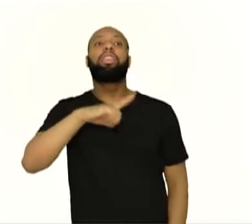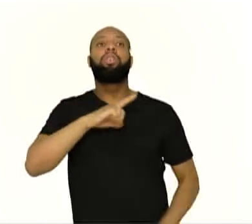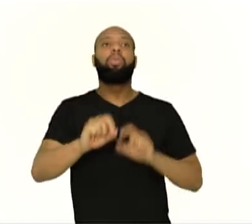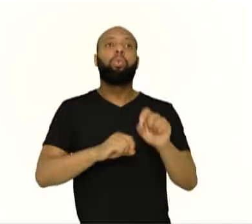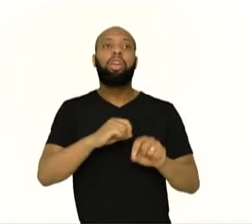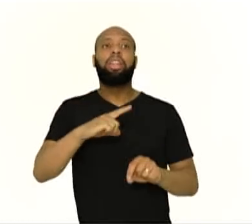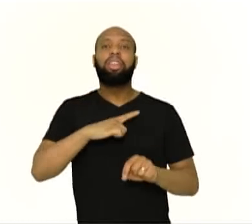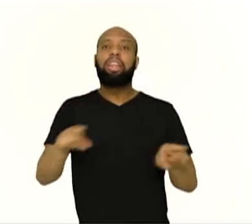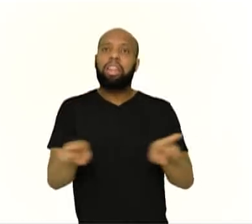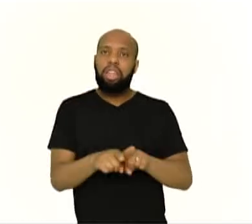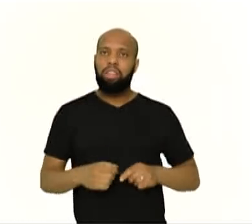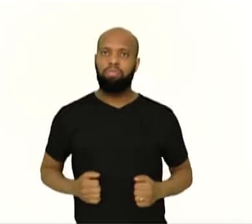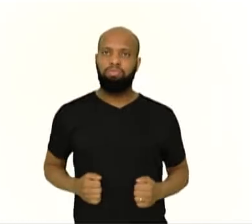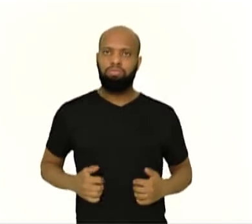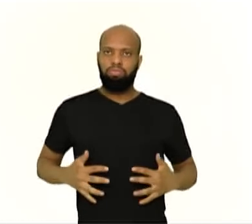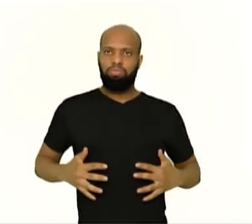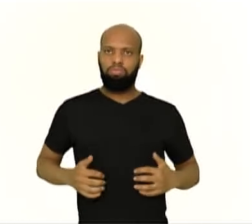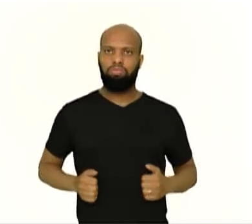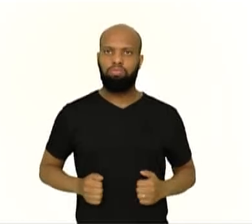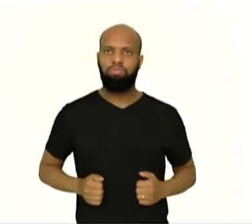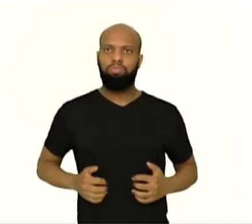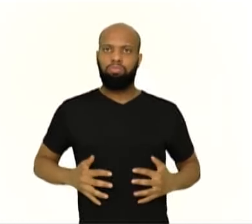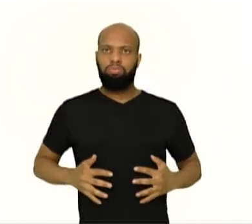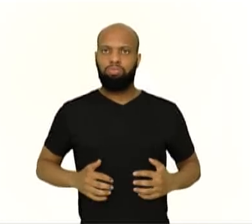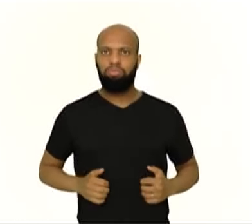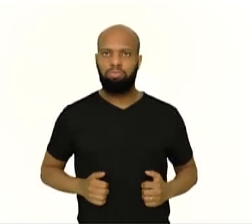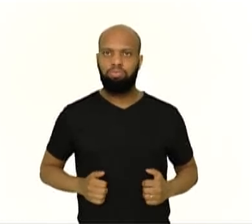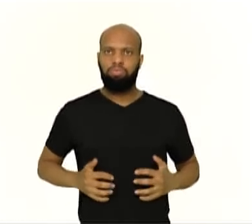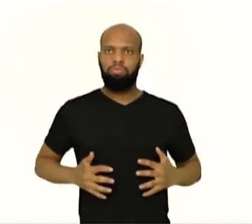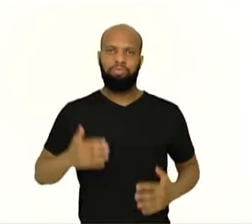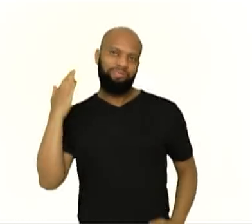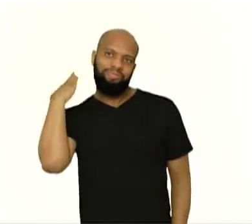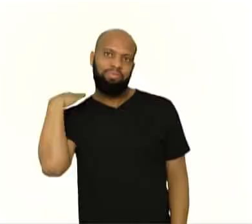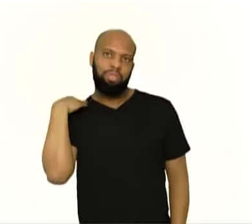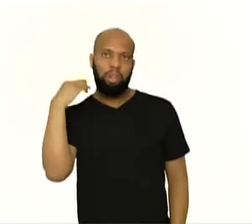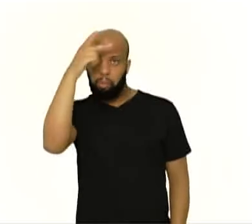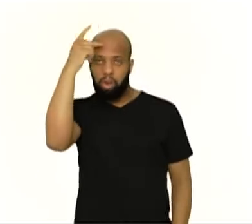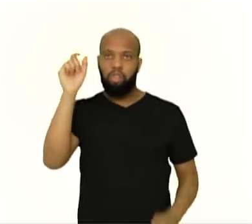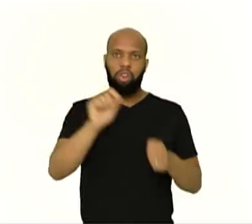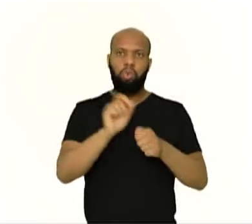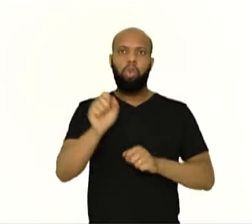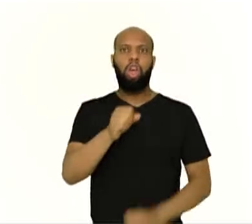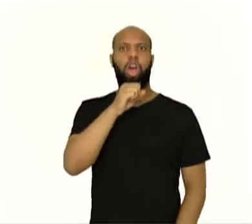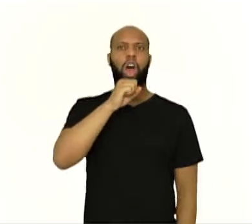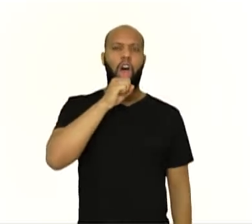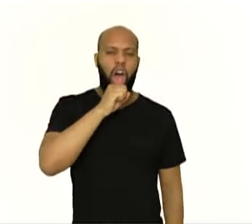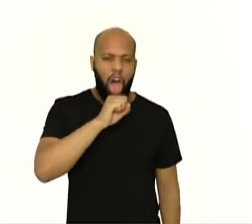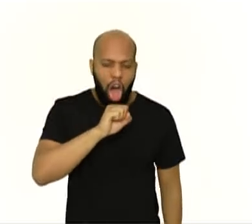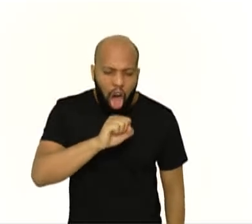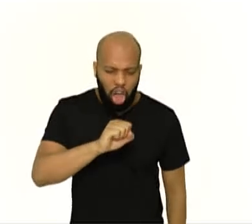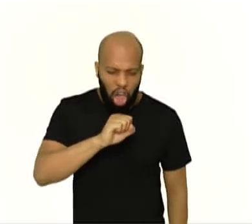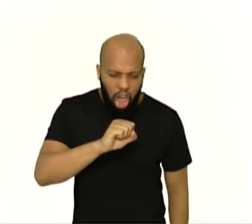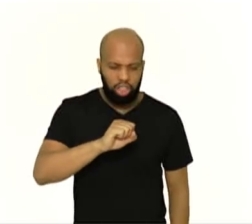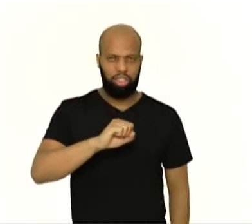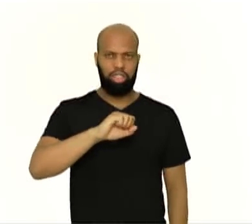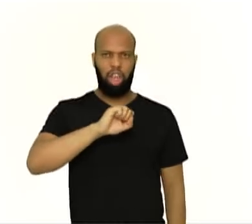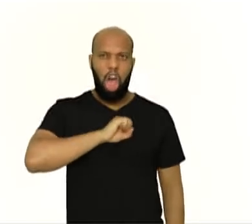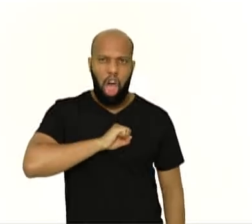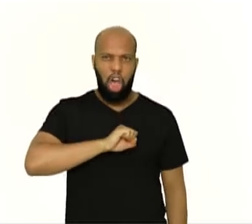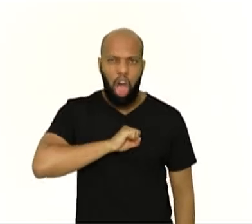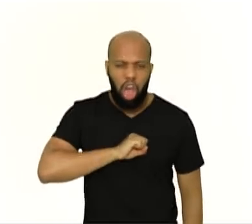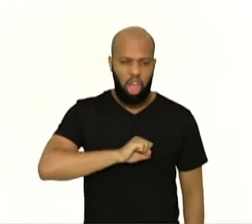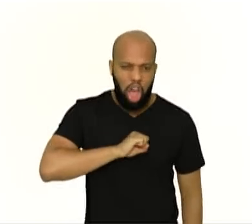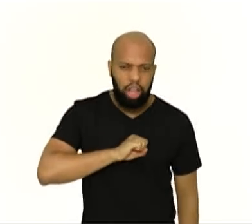até os nossos pulmões. E assim vai provocar nas pessoas o quê? Tosse. E quando a gente tosse, nós